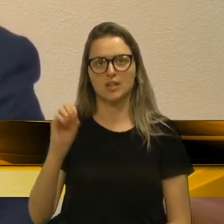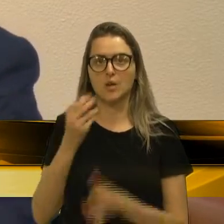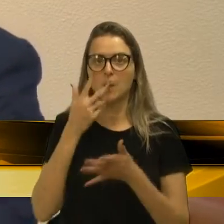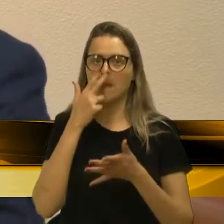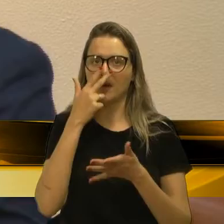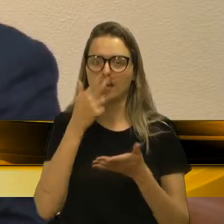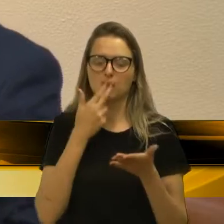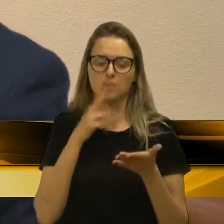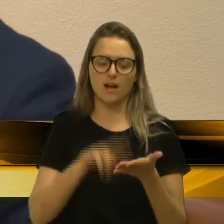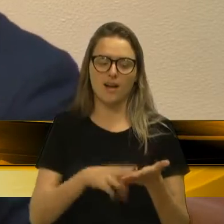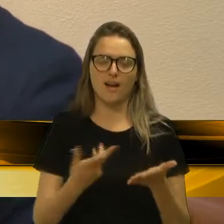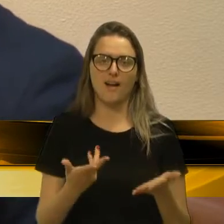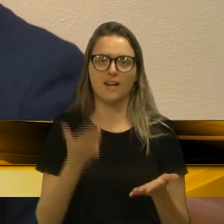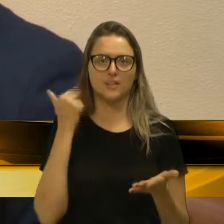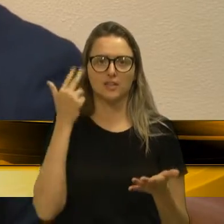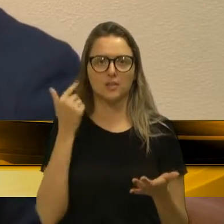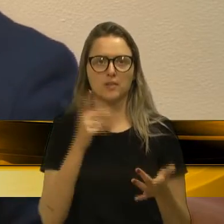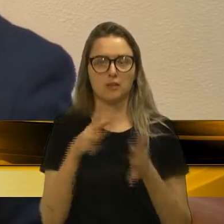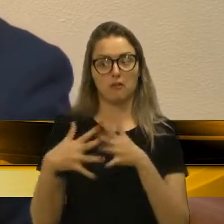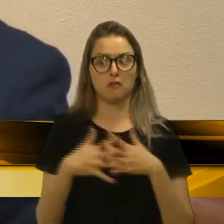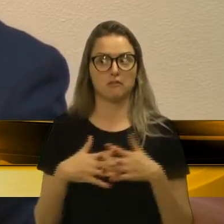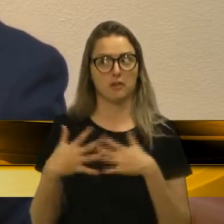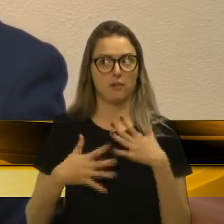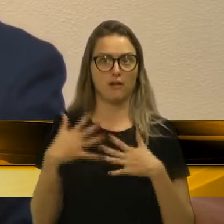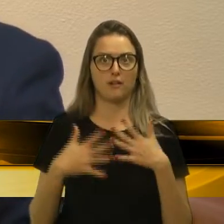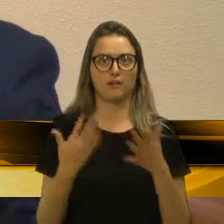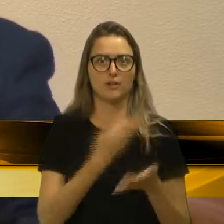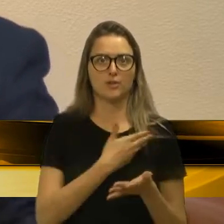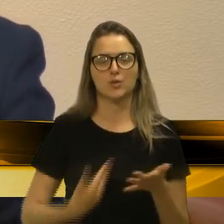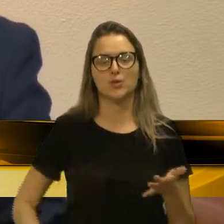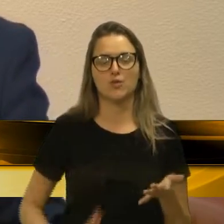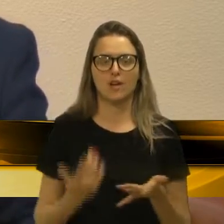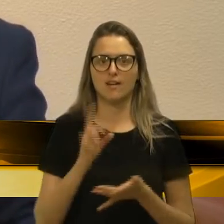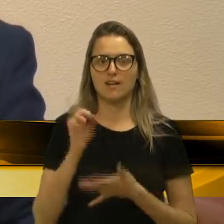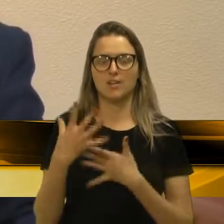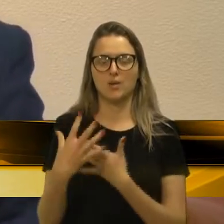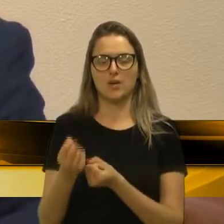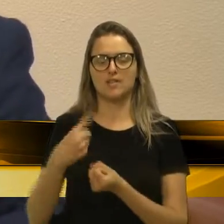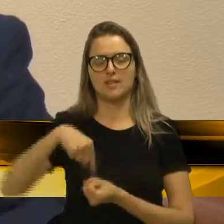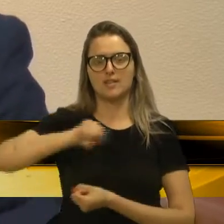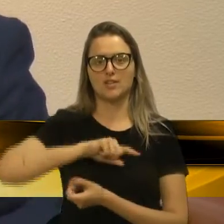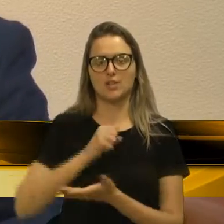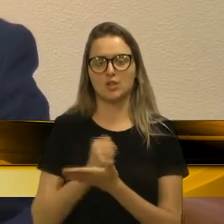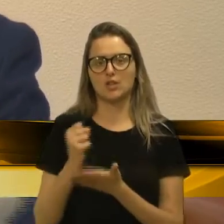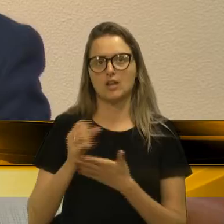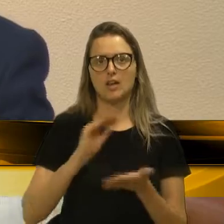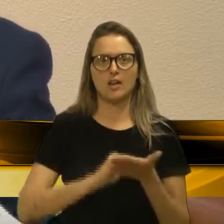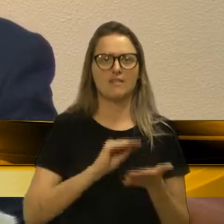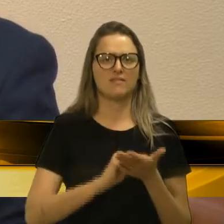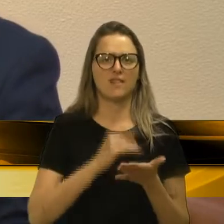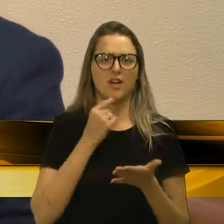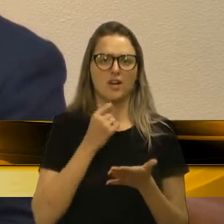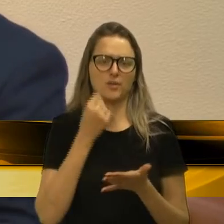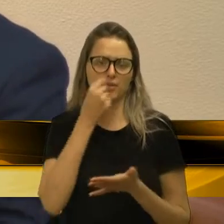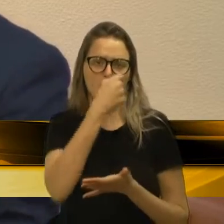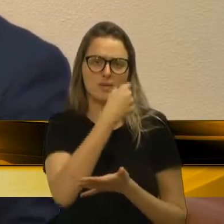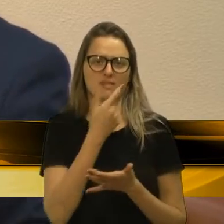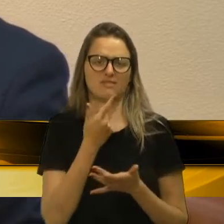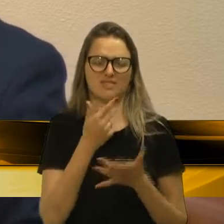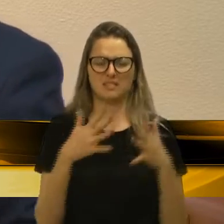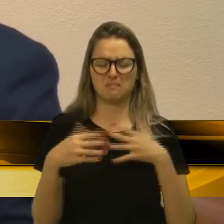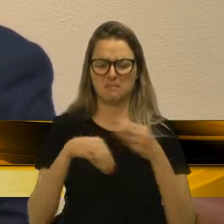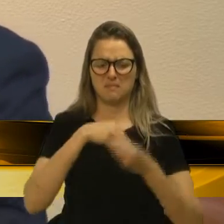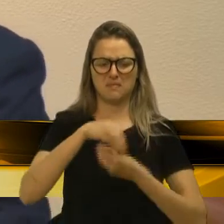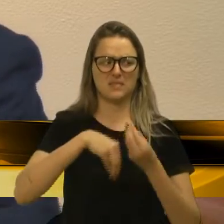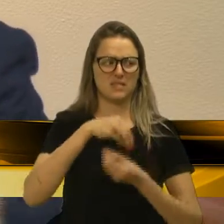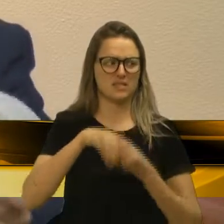qualquer, assim, meu Deus, eles estão atrapalhando o nosso governo. Não deixam a gente contratar, faltam odontólogo, não tem nada a ver, misturou alhos com bugalhos.